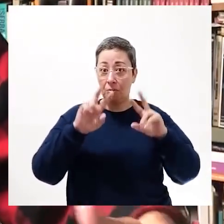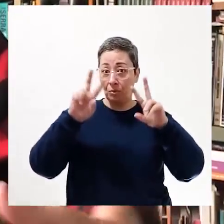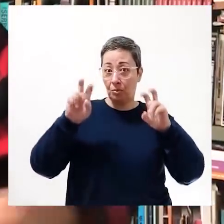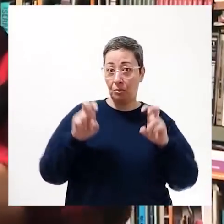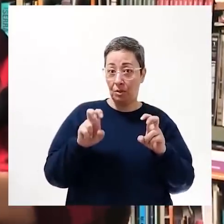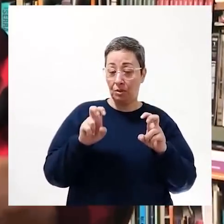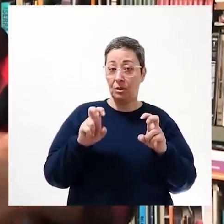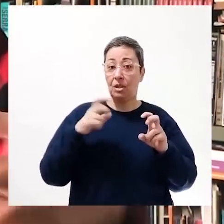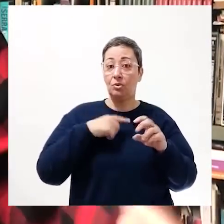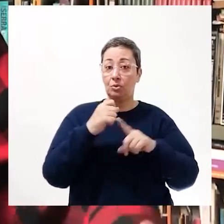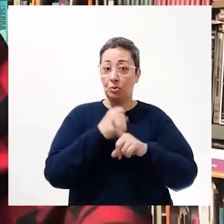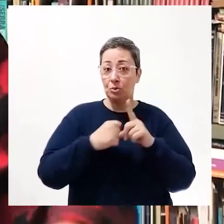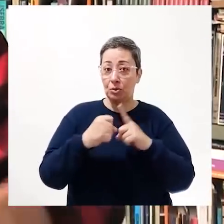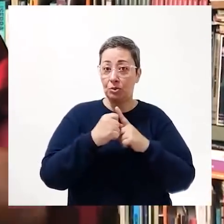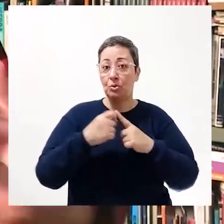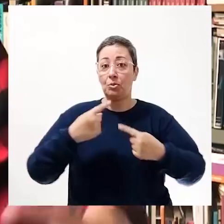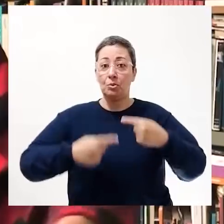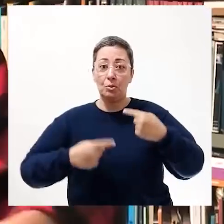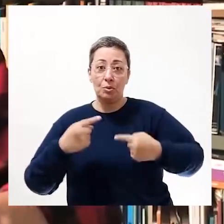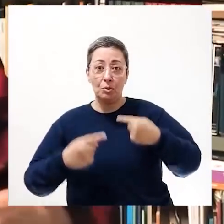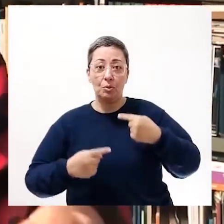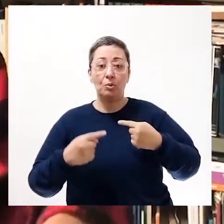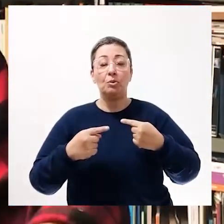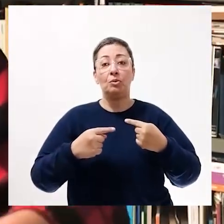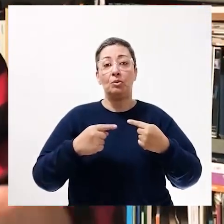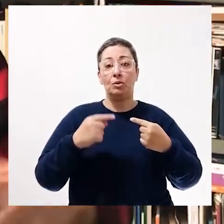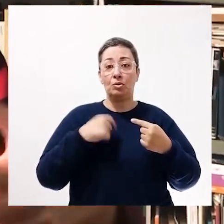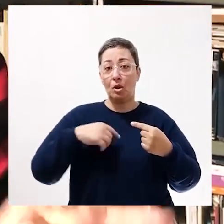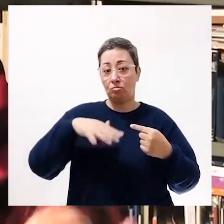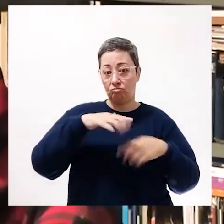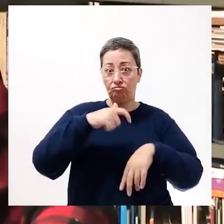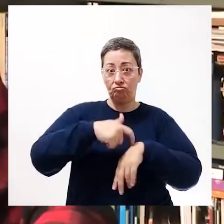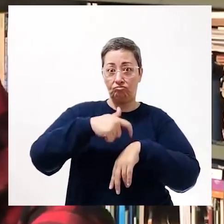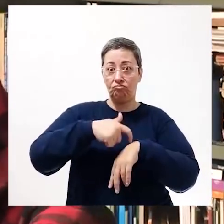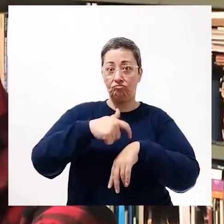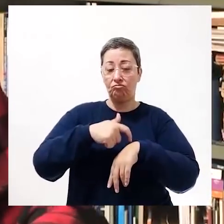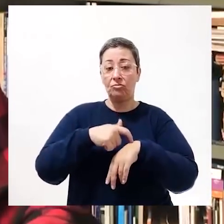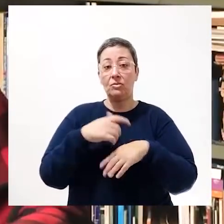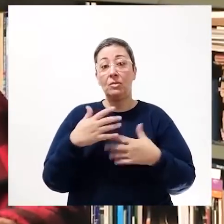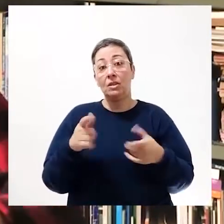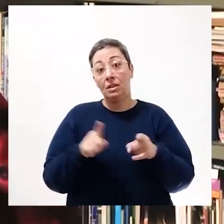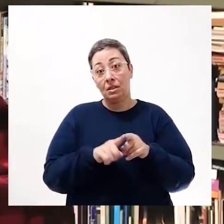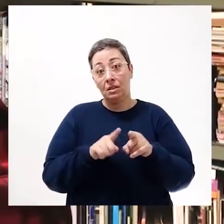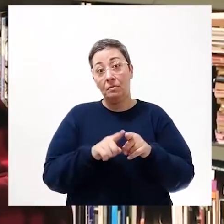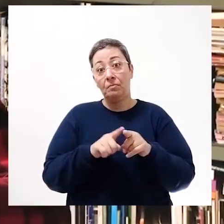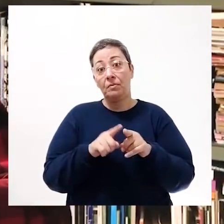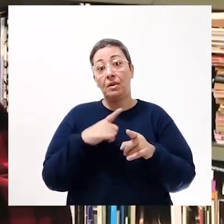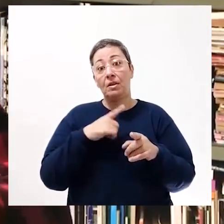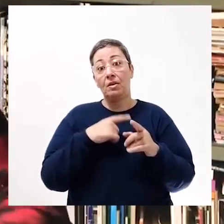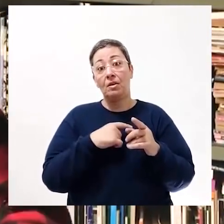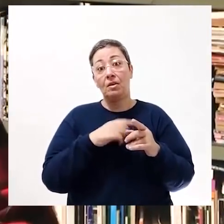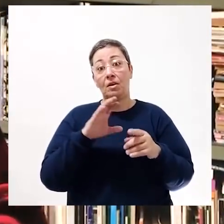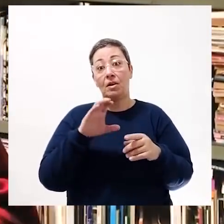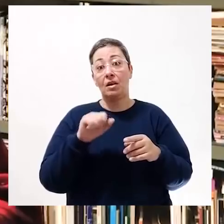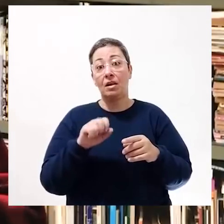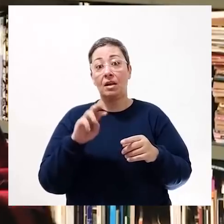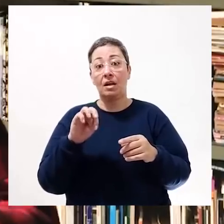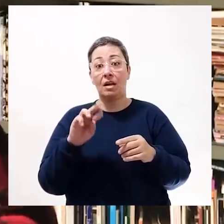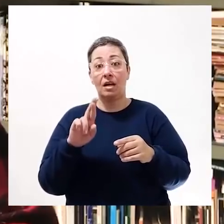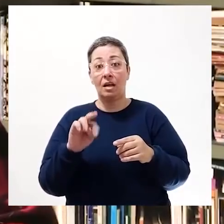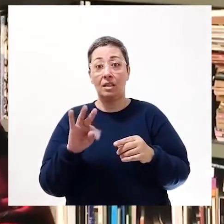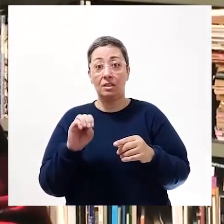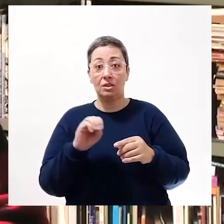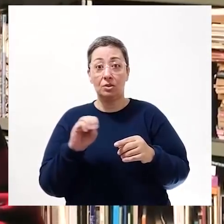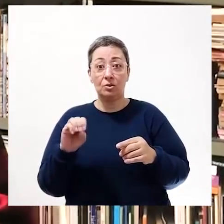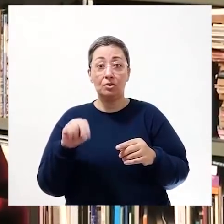assunto social, político do momento, tá? Como também no cartoon, que é